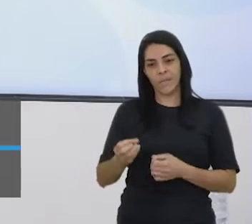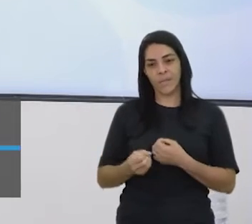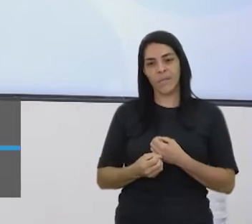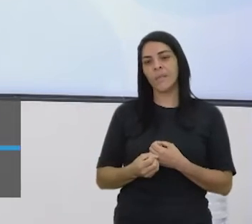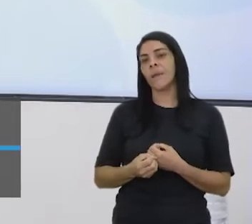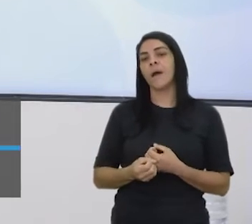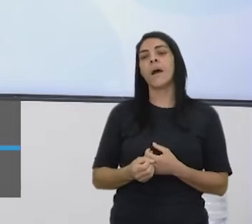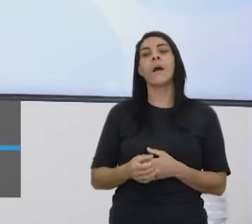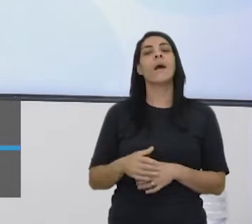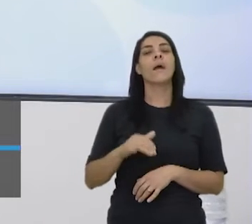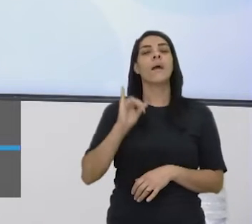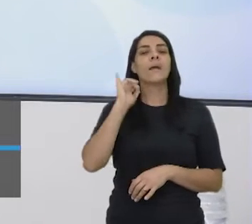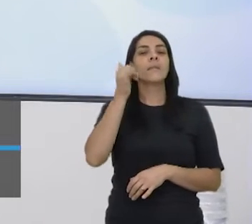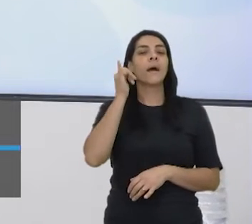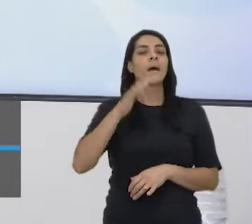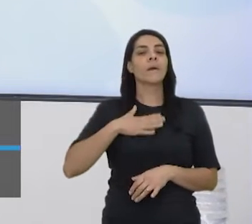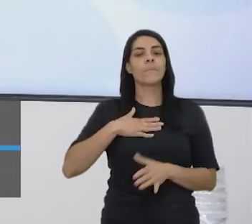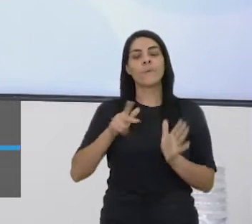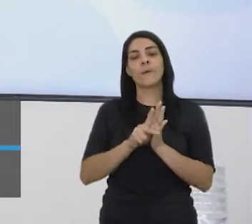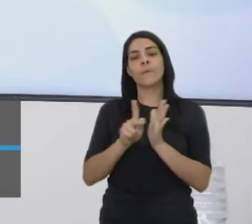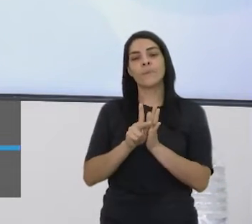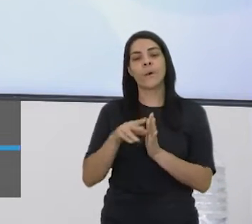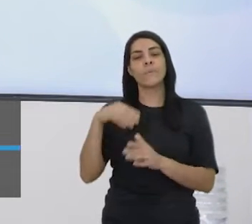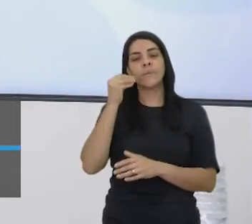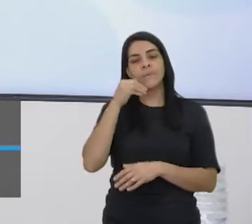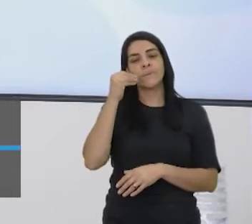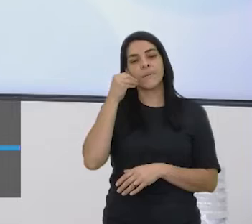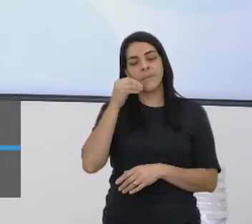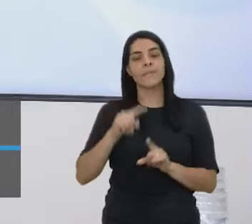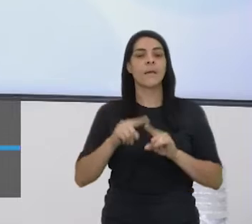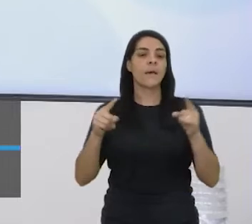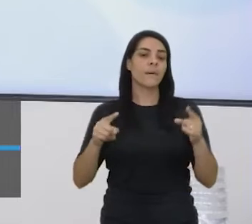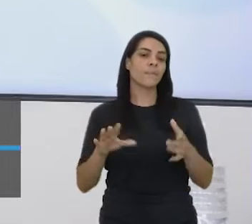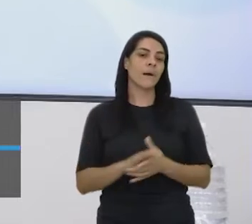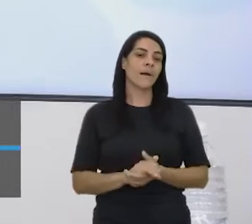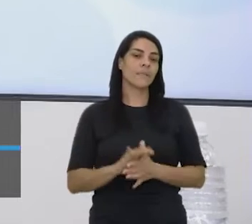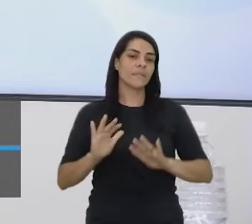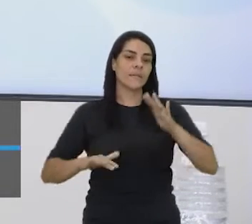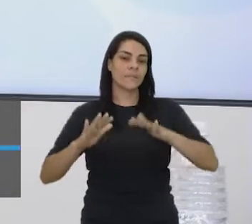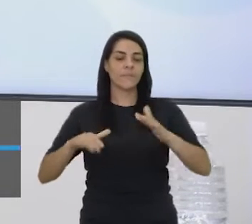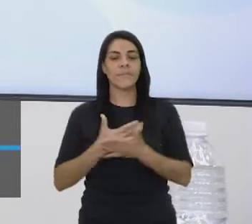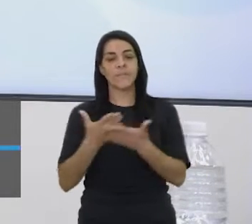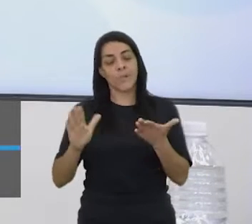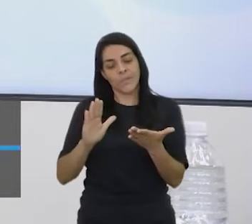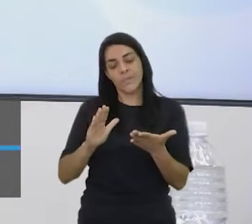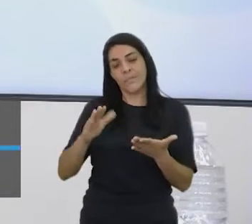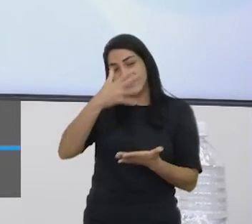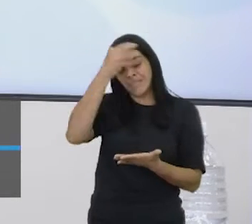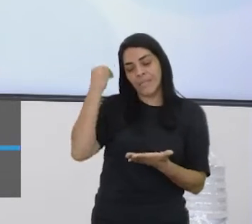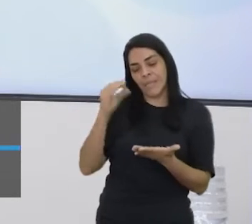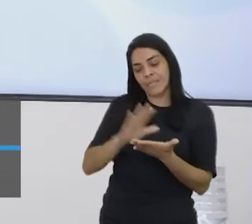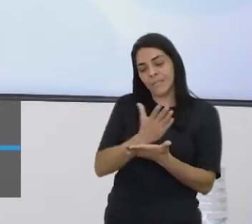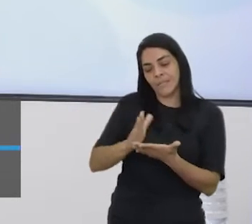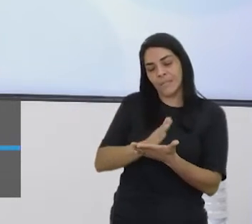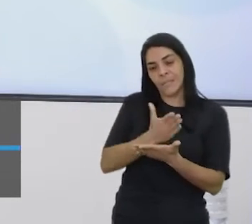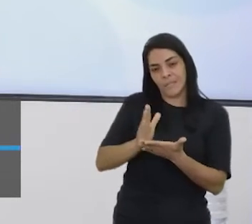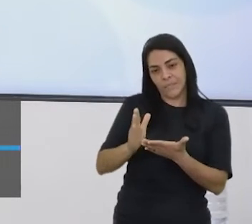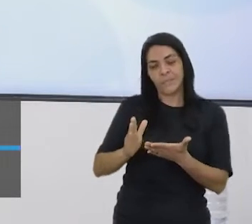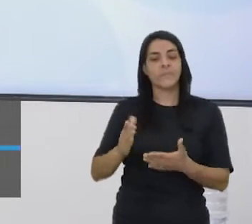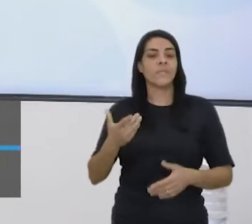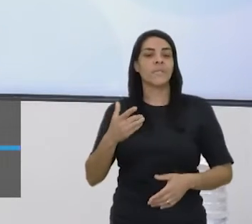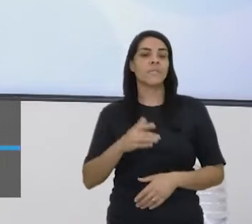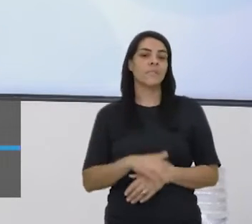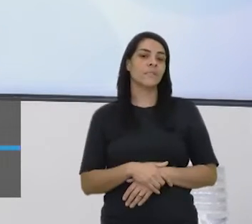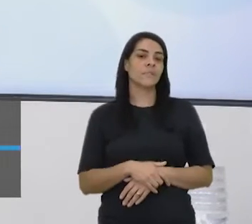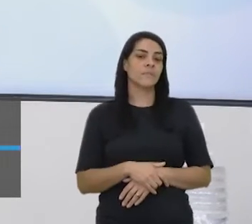de pensar né ou talvez não pensar mas a gente esquece de dividir muitas vezes como a gente também se sente sabe